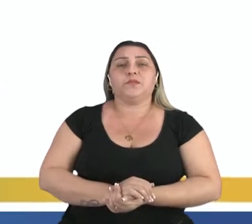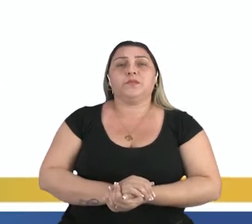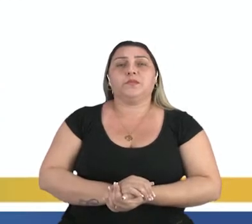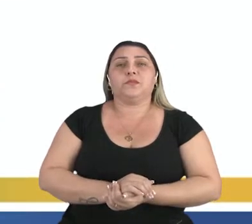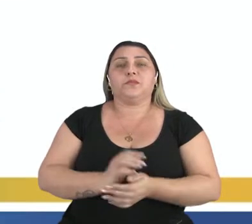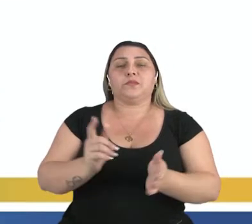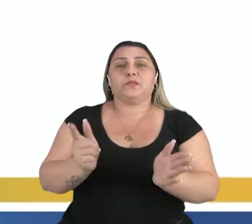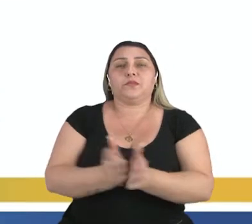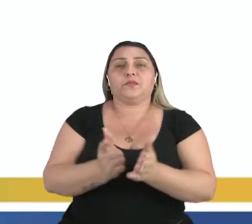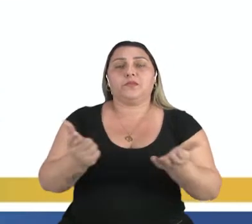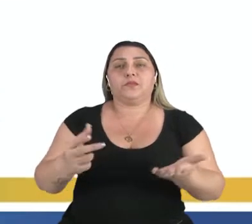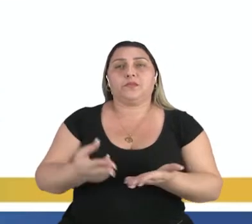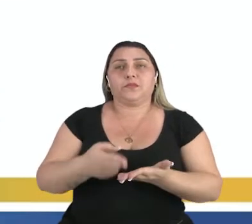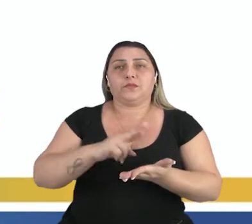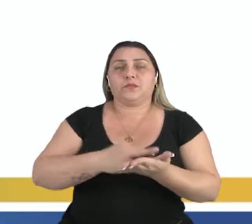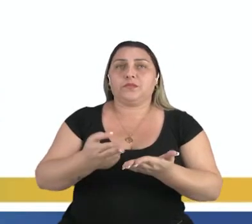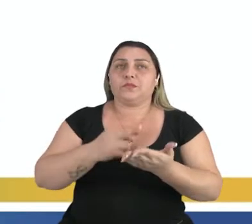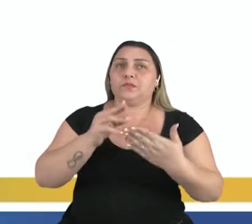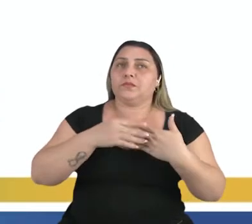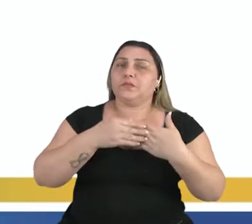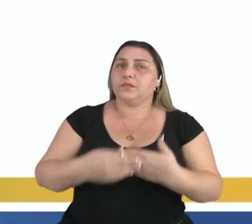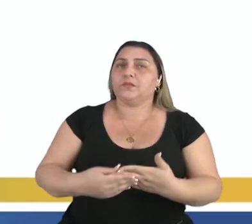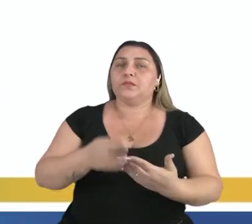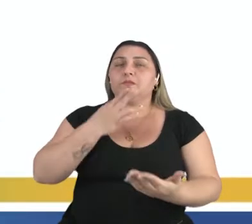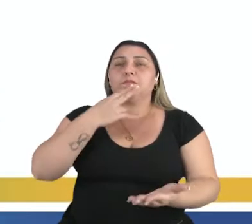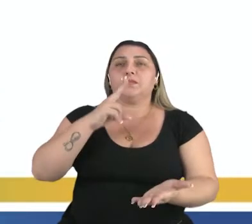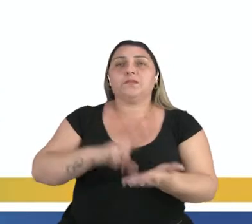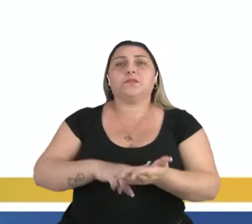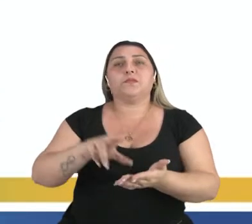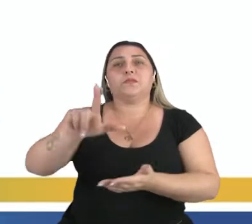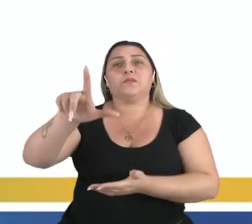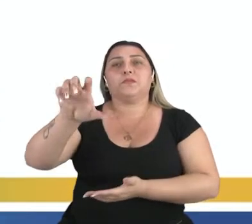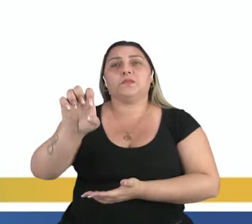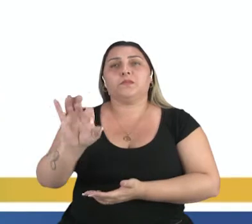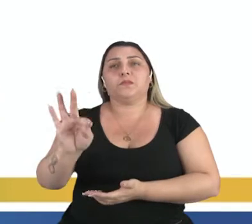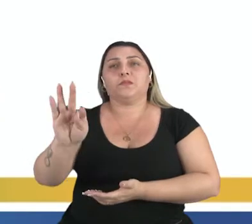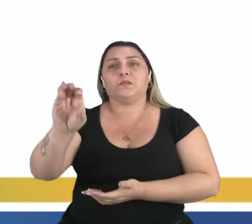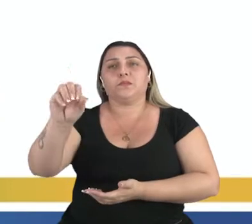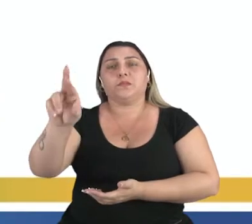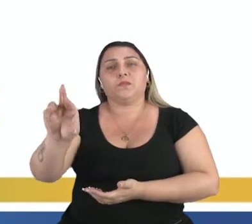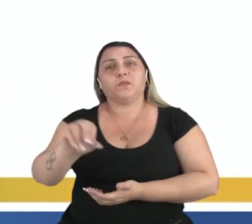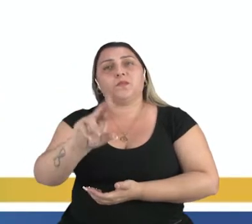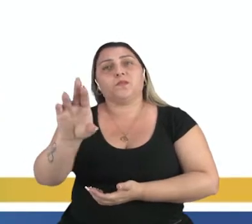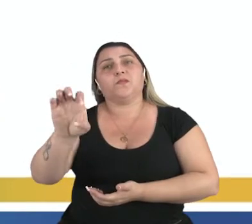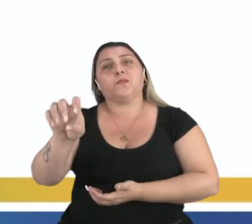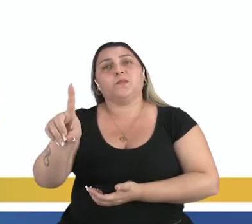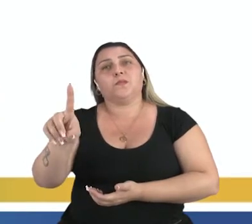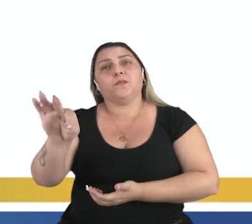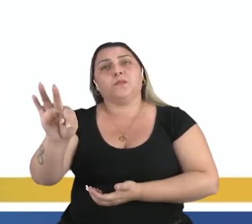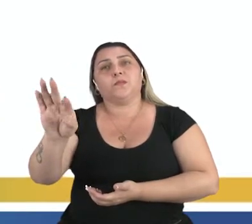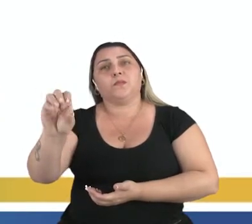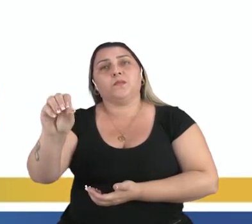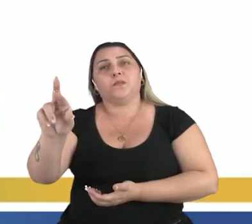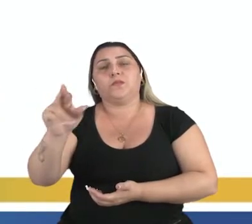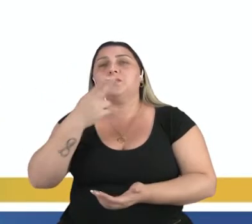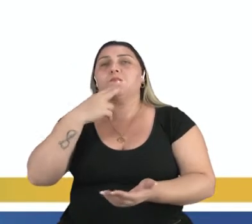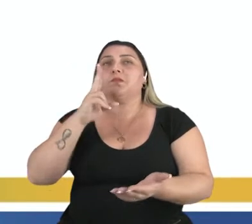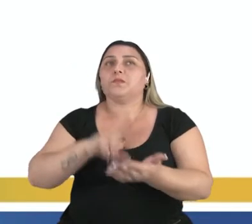ou na revista, geralmente vai trazer carta ao leitor ou carta do editor,